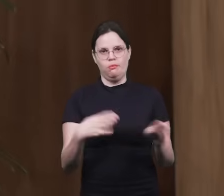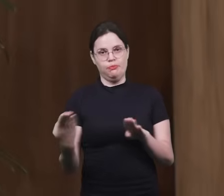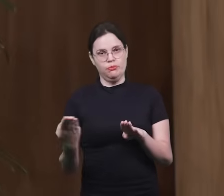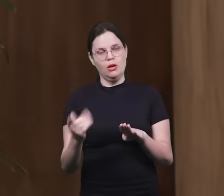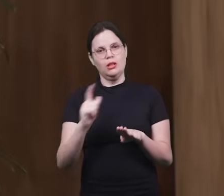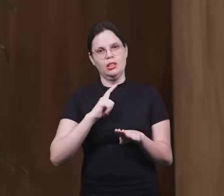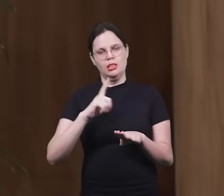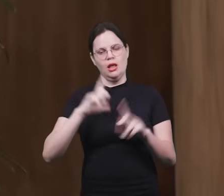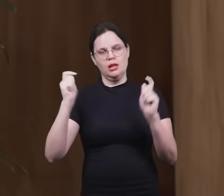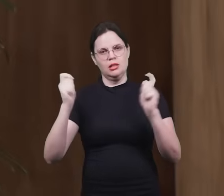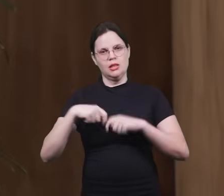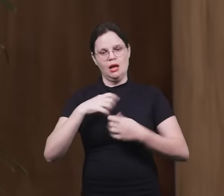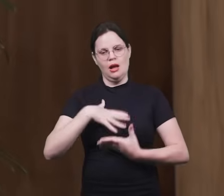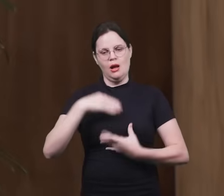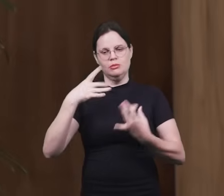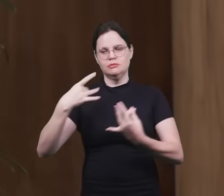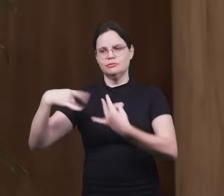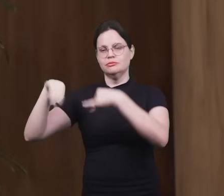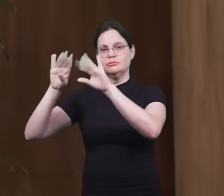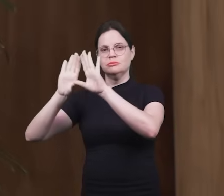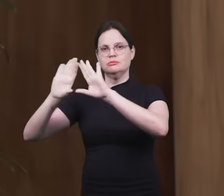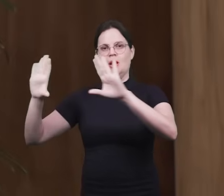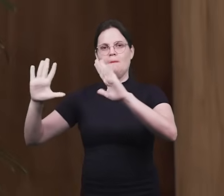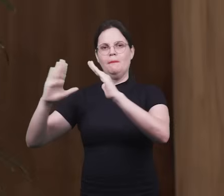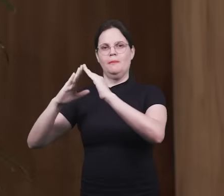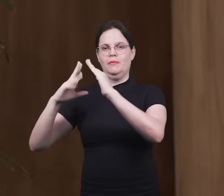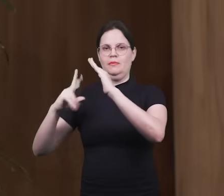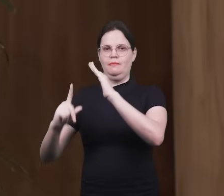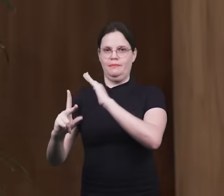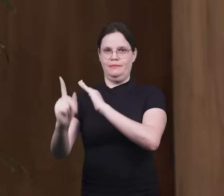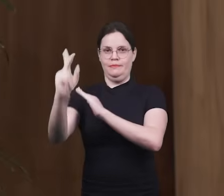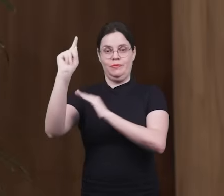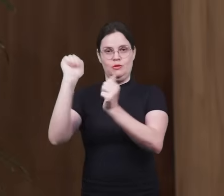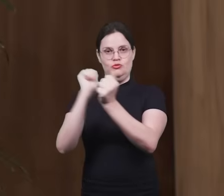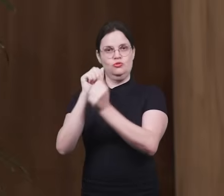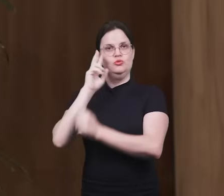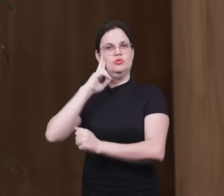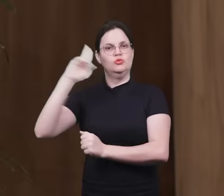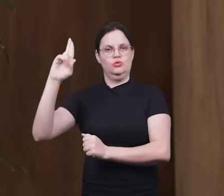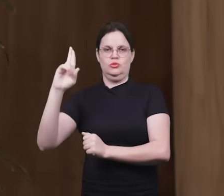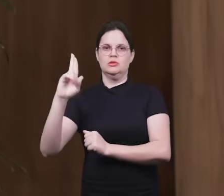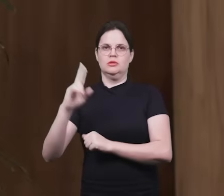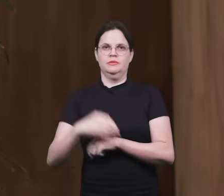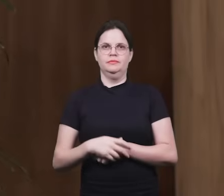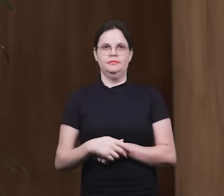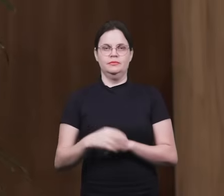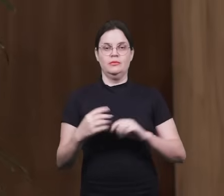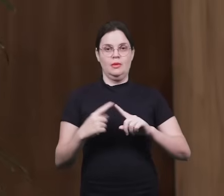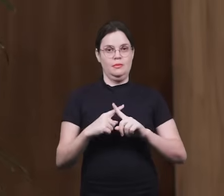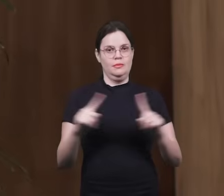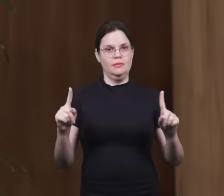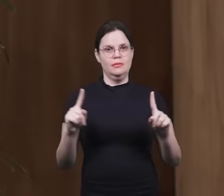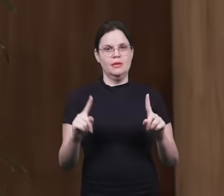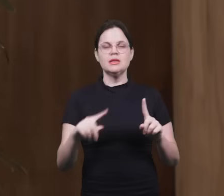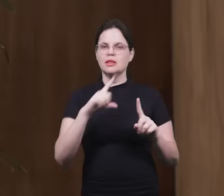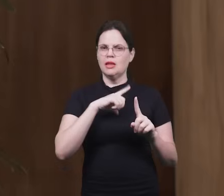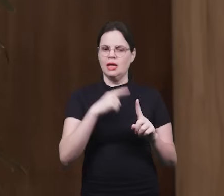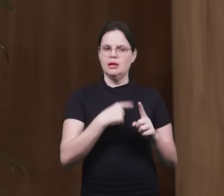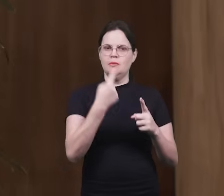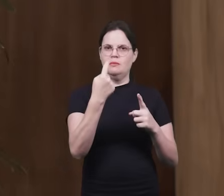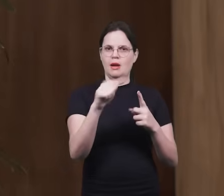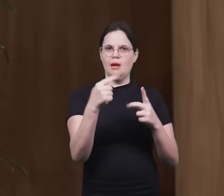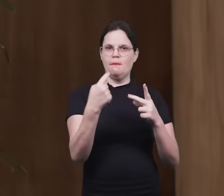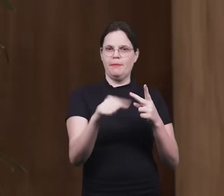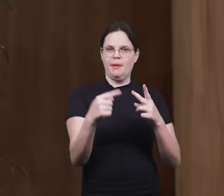você tem o direito de morar para sempre com o Senhor na eternidade. Mas, como dissemos, há